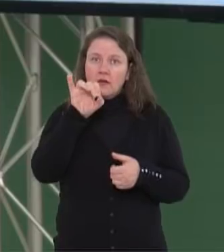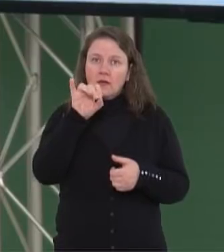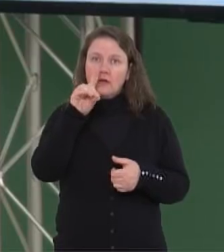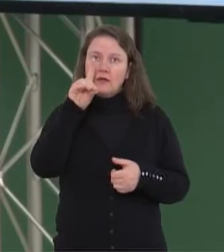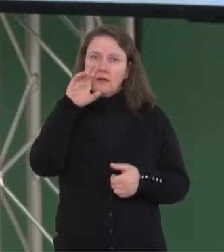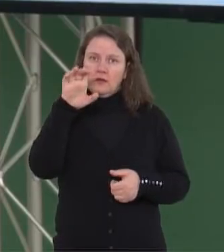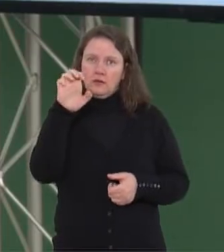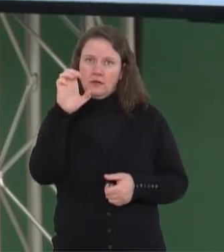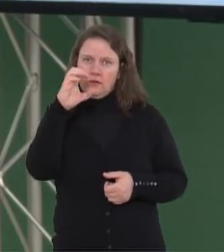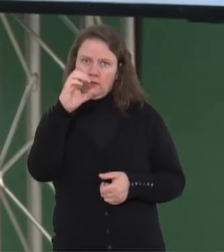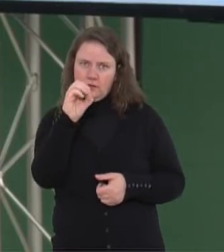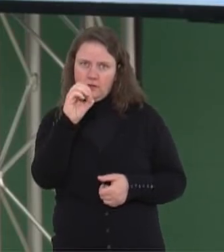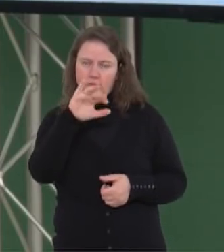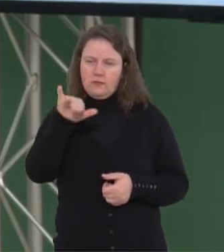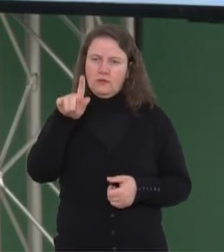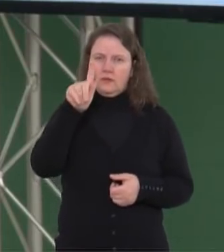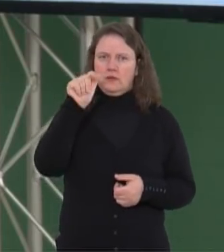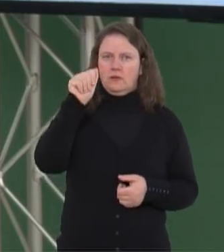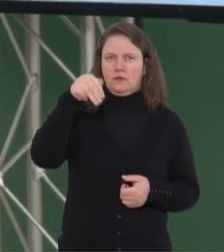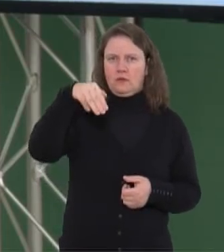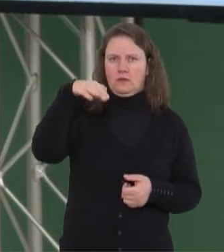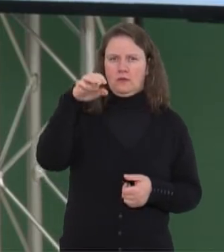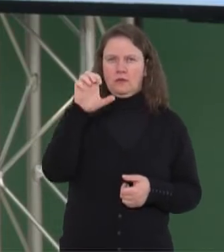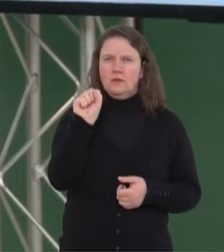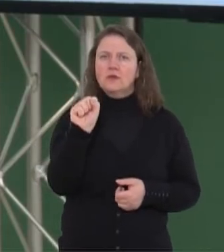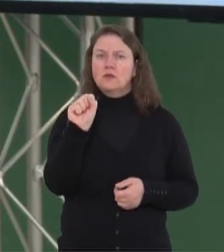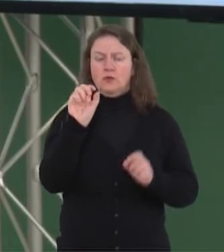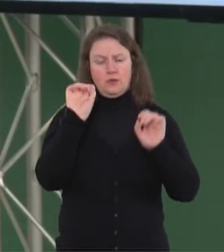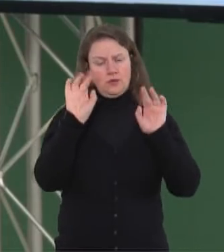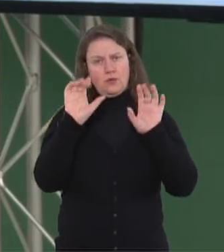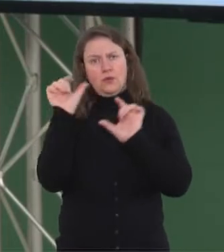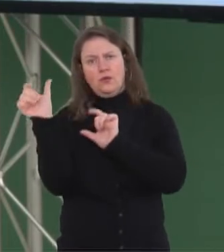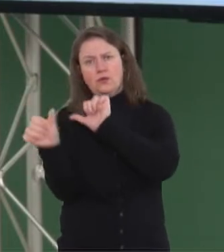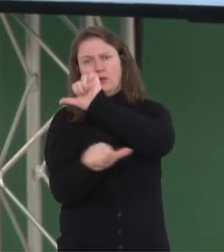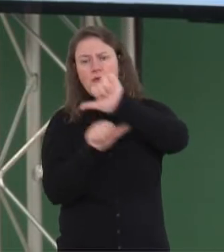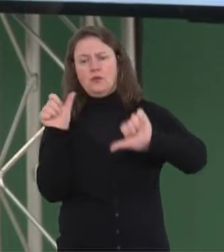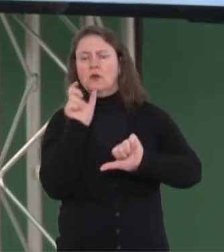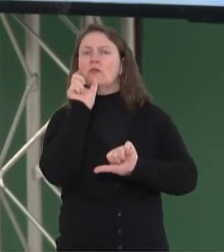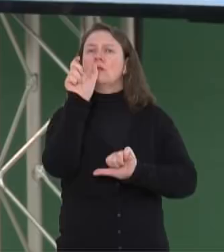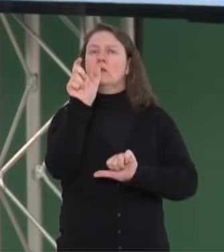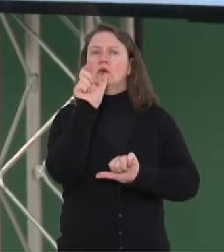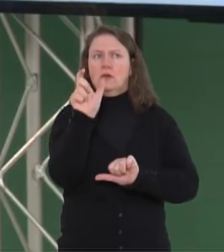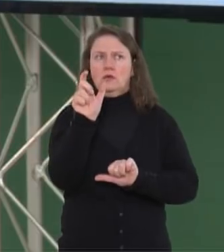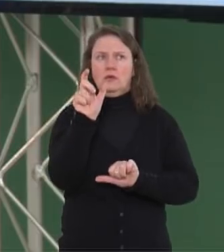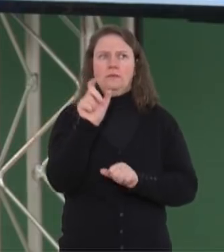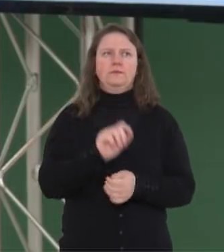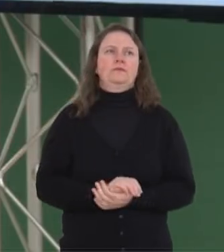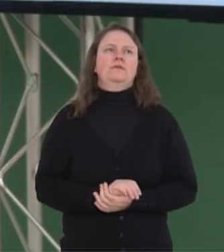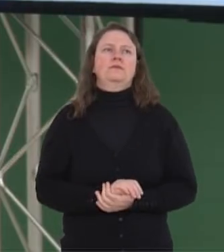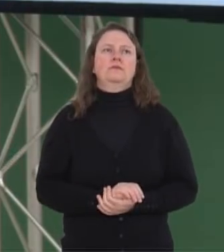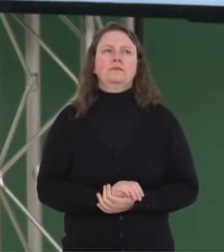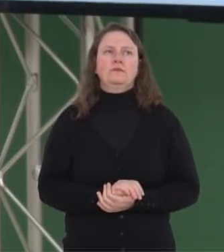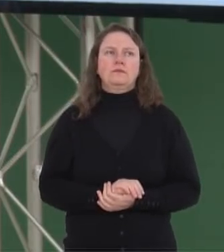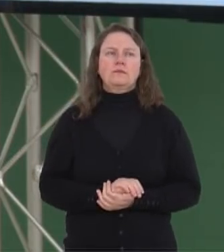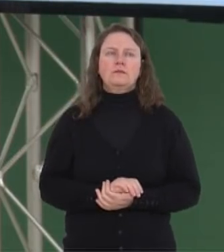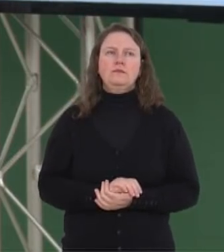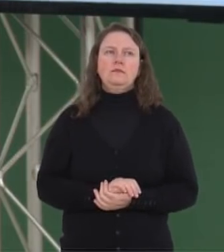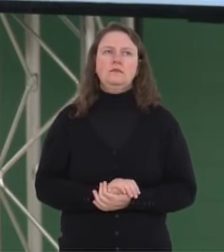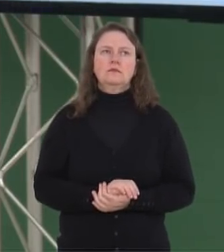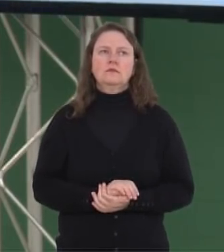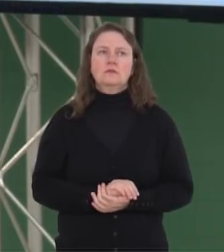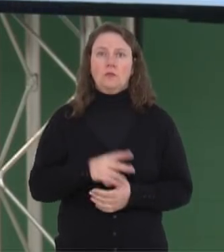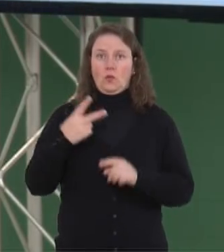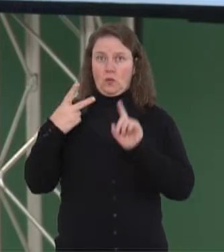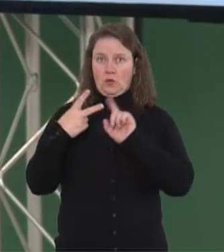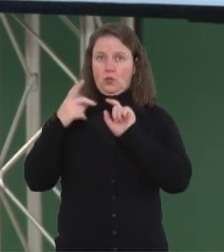video games. Então, nós vamos trocar a palavrinha computer por vídeo. Segundo o